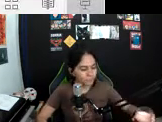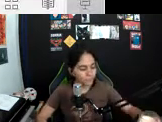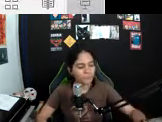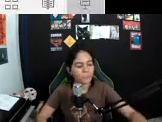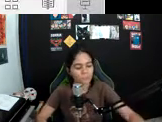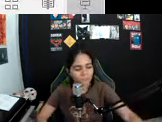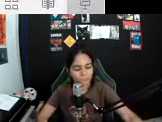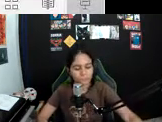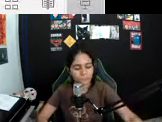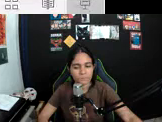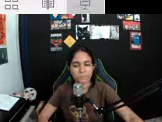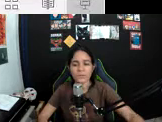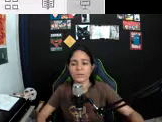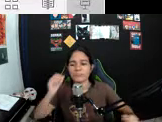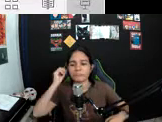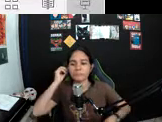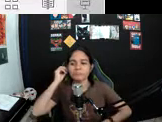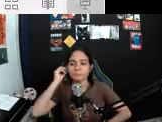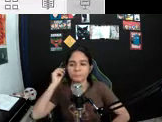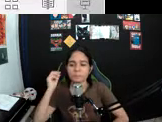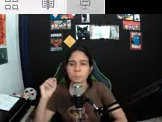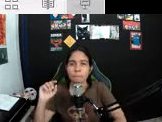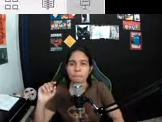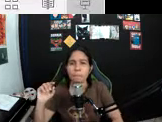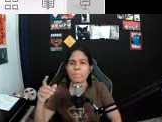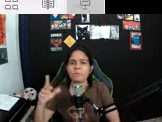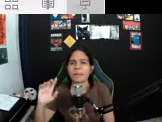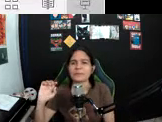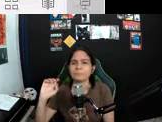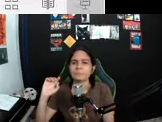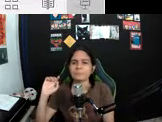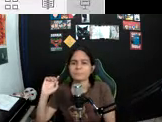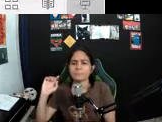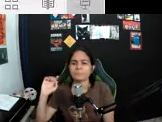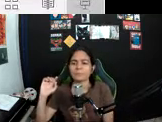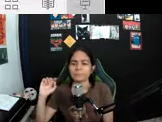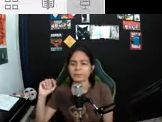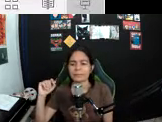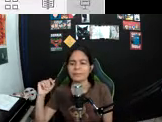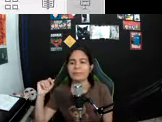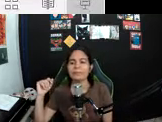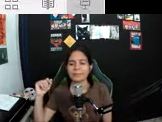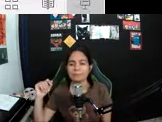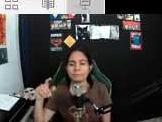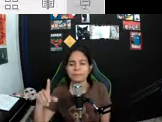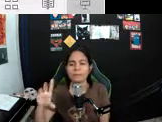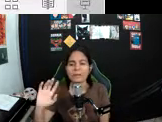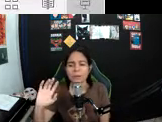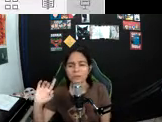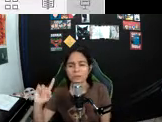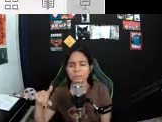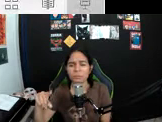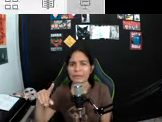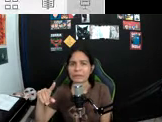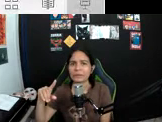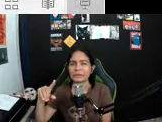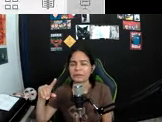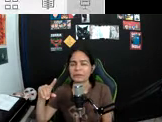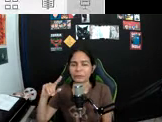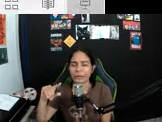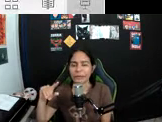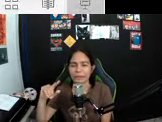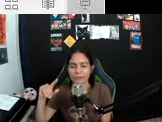a máscara. Tá tudo como Faz, se não tivesse nada acontecido. faz mais ou menos um